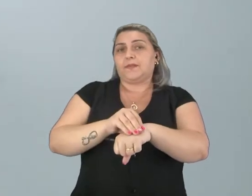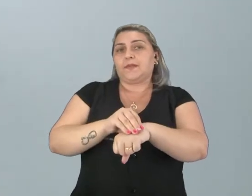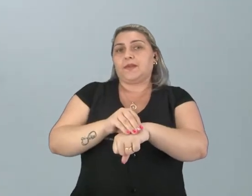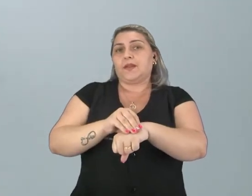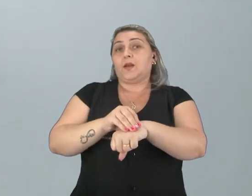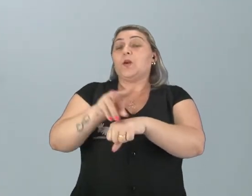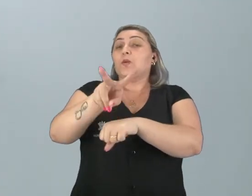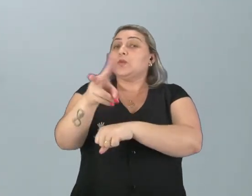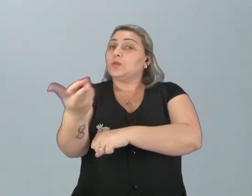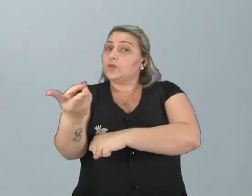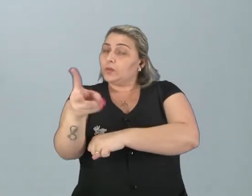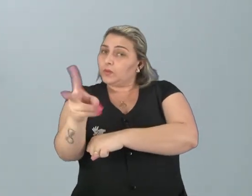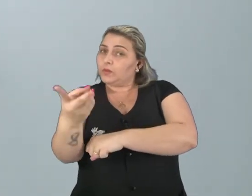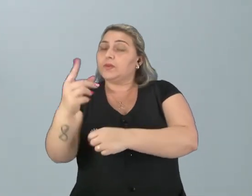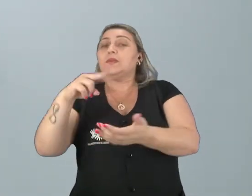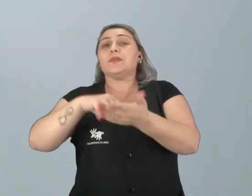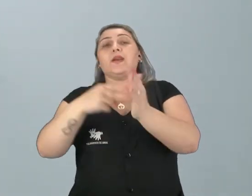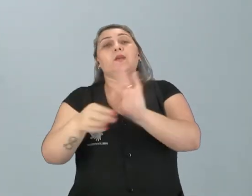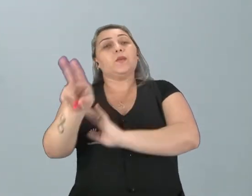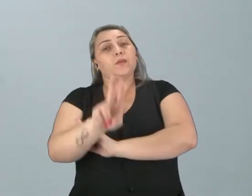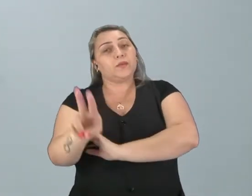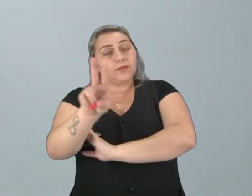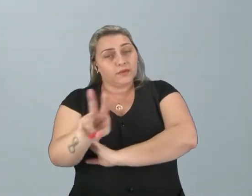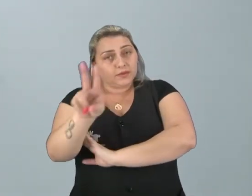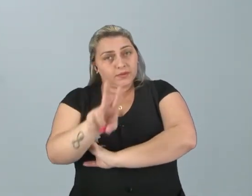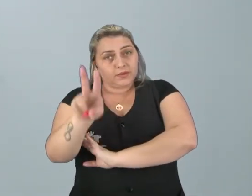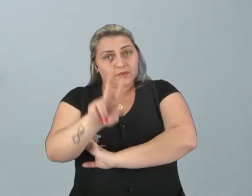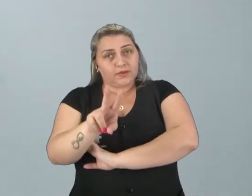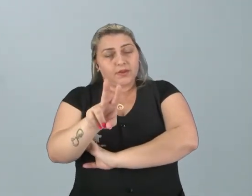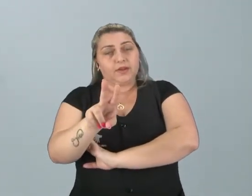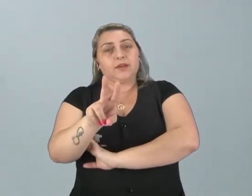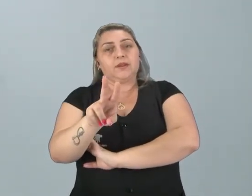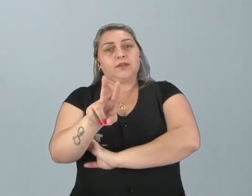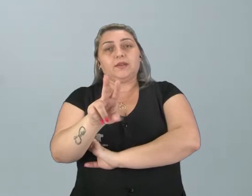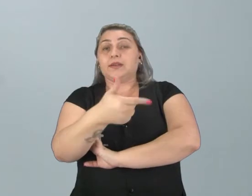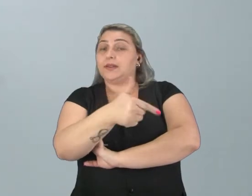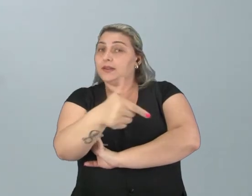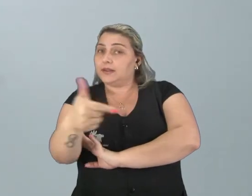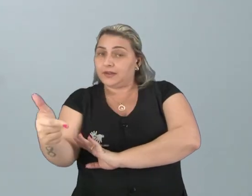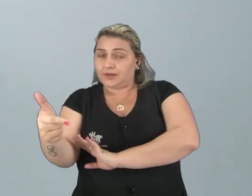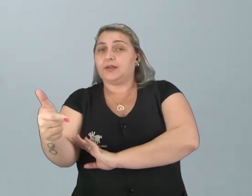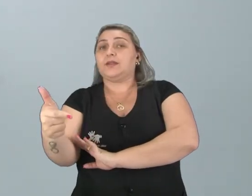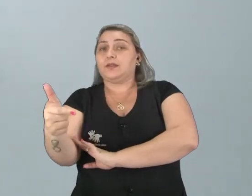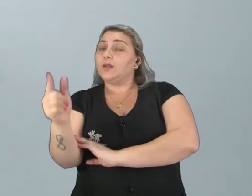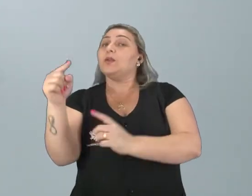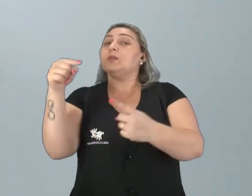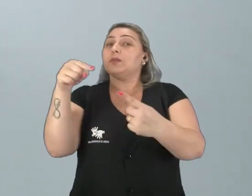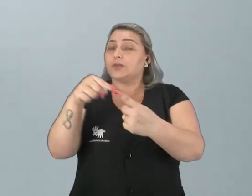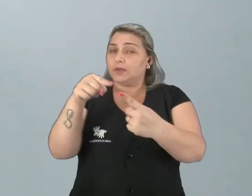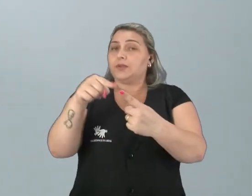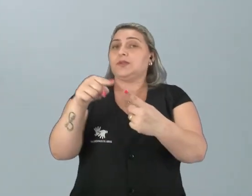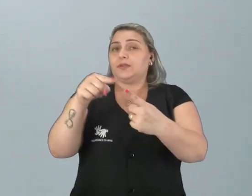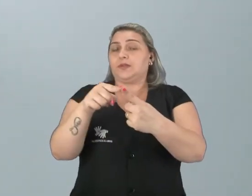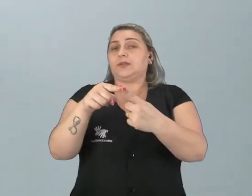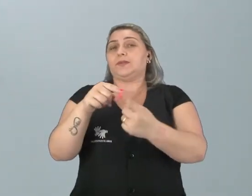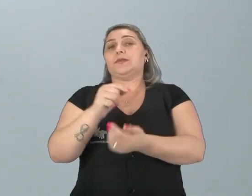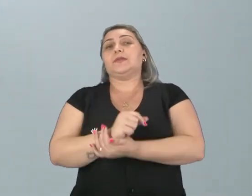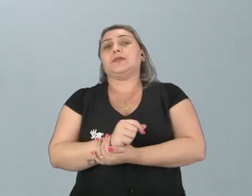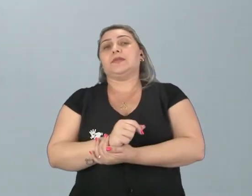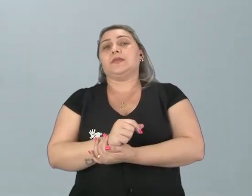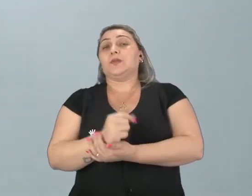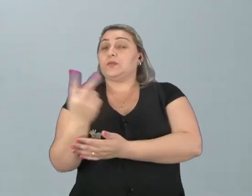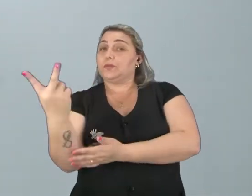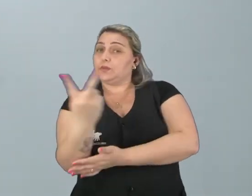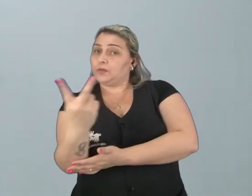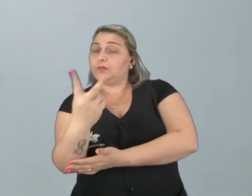esse duplo sentido ele é usado sem intenção, ele é não intencional. Quando a ambiguidade